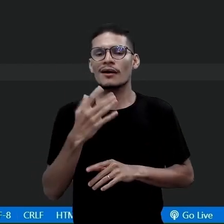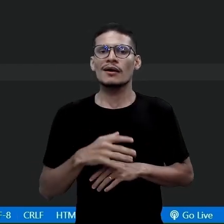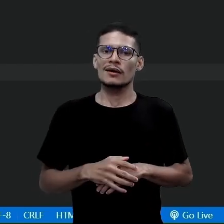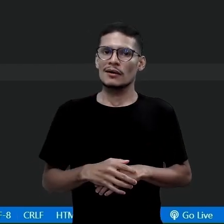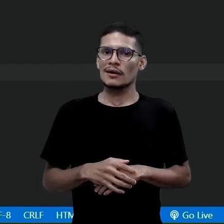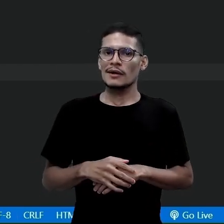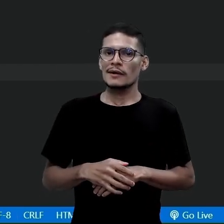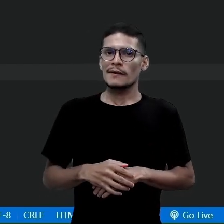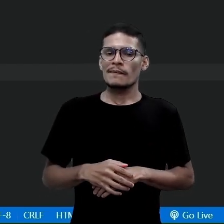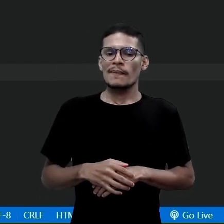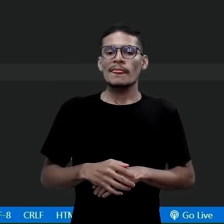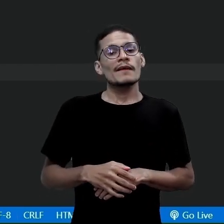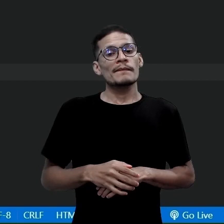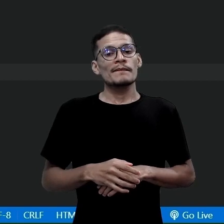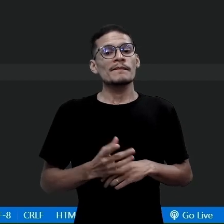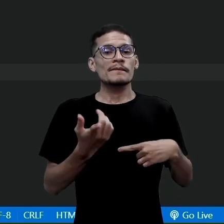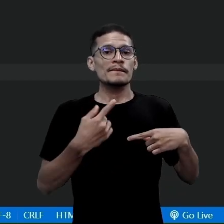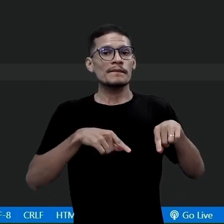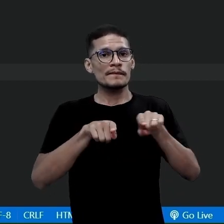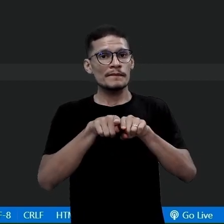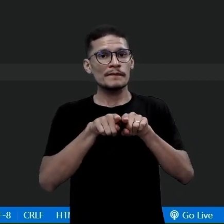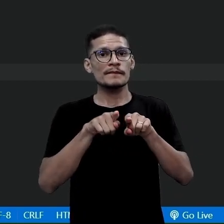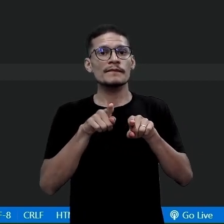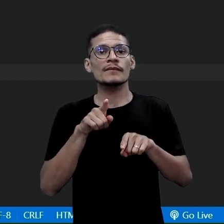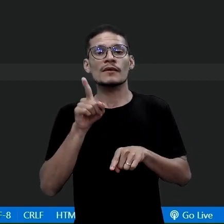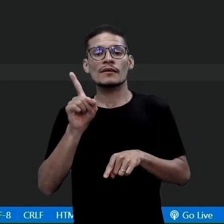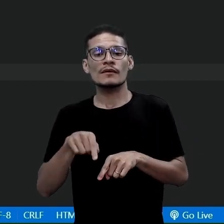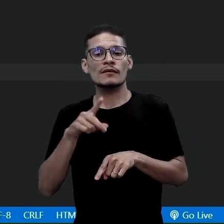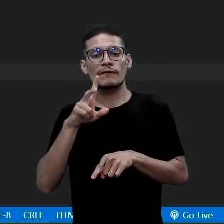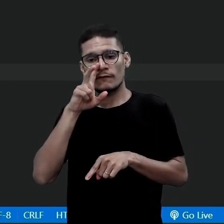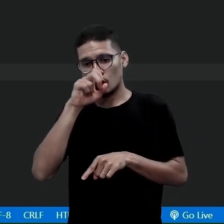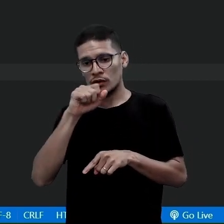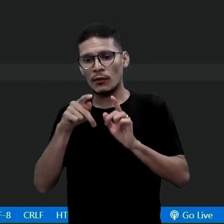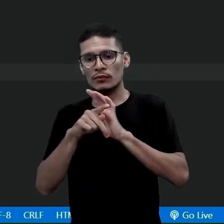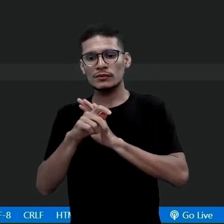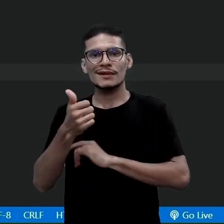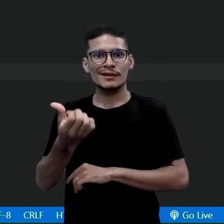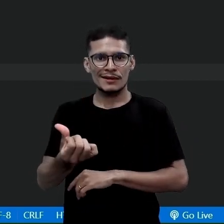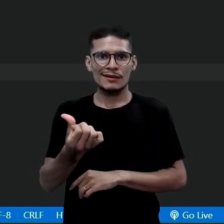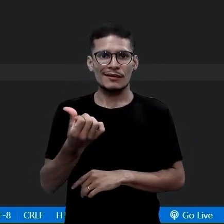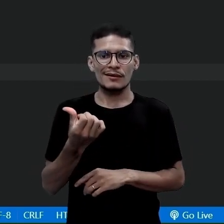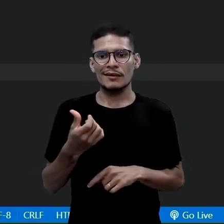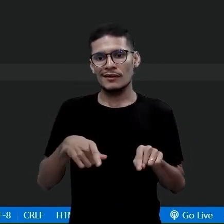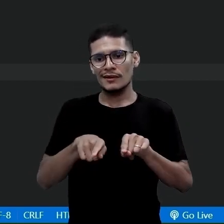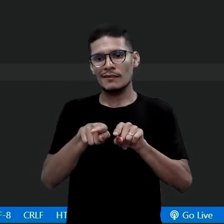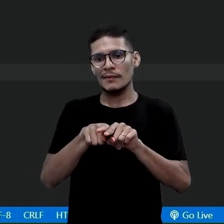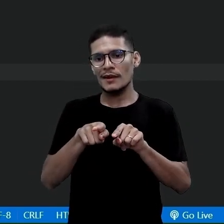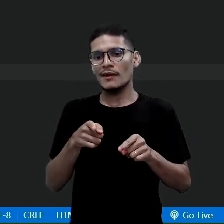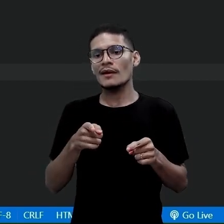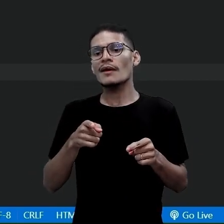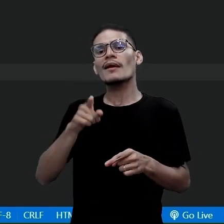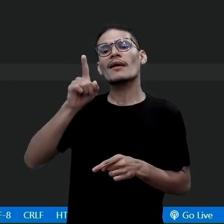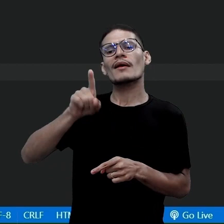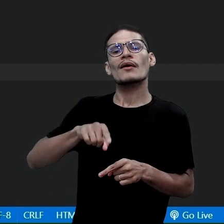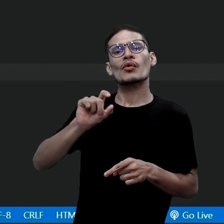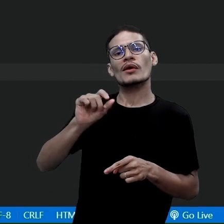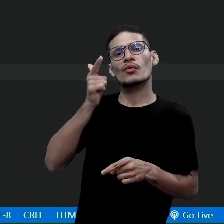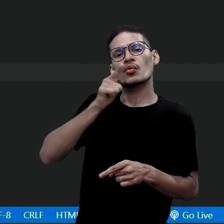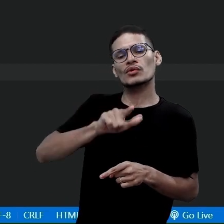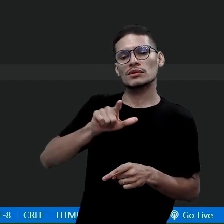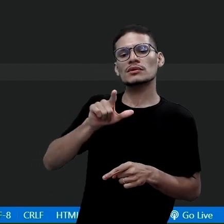Vader, e força 3d6, 3 dados de 6 faces, para determinar o seu poder junto à